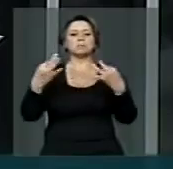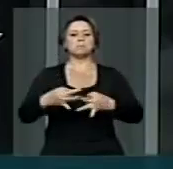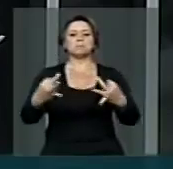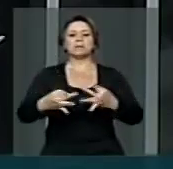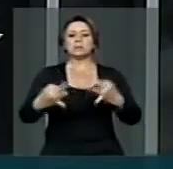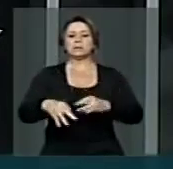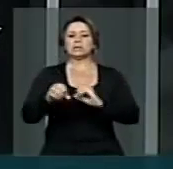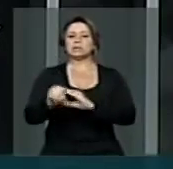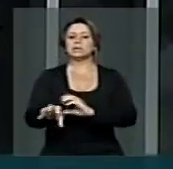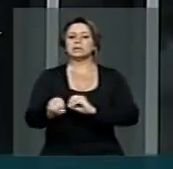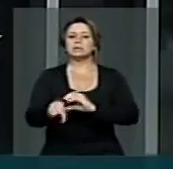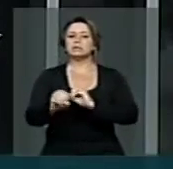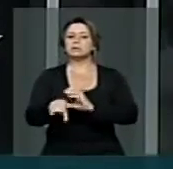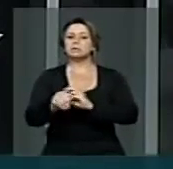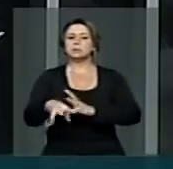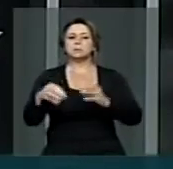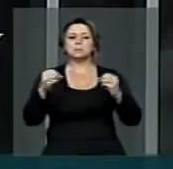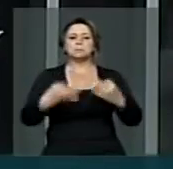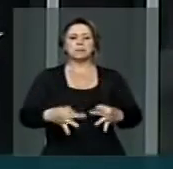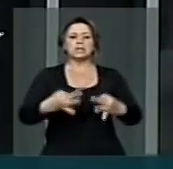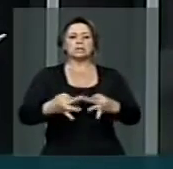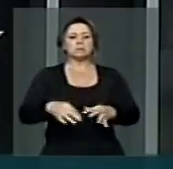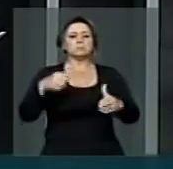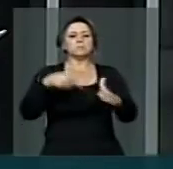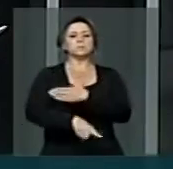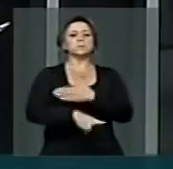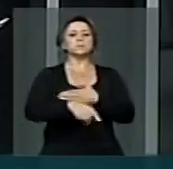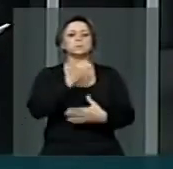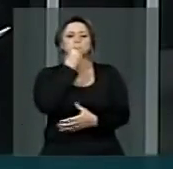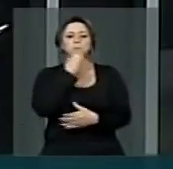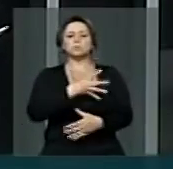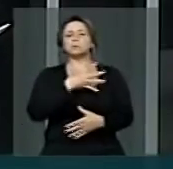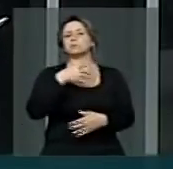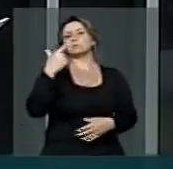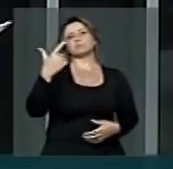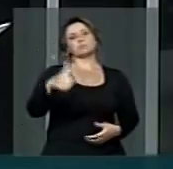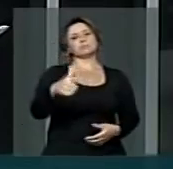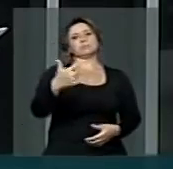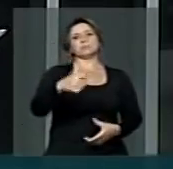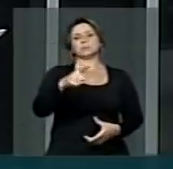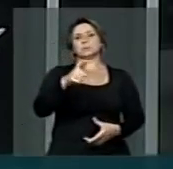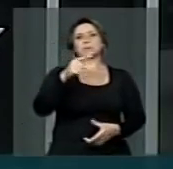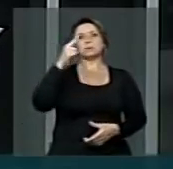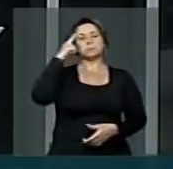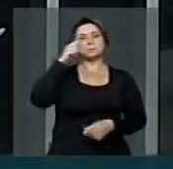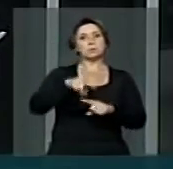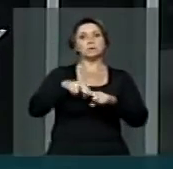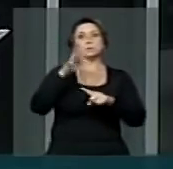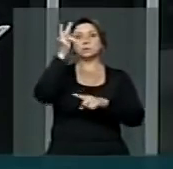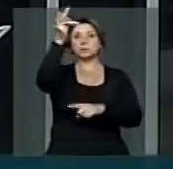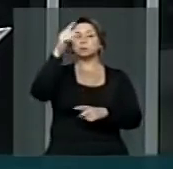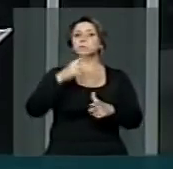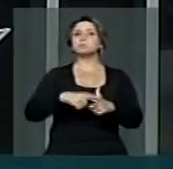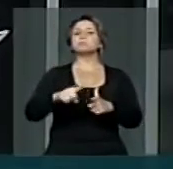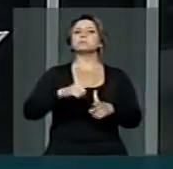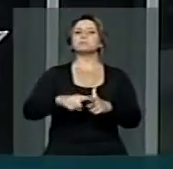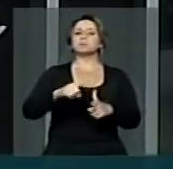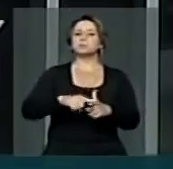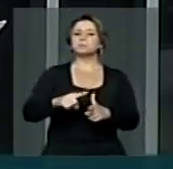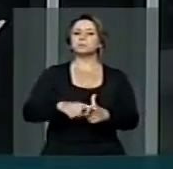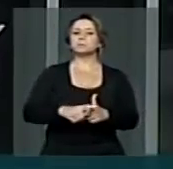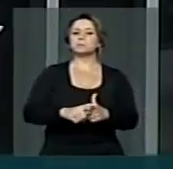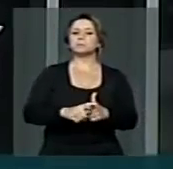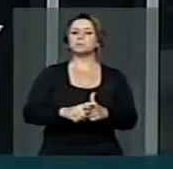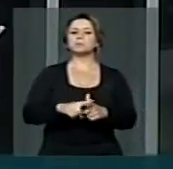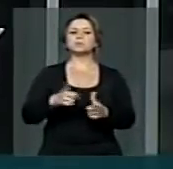controle deste estratégico e fundamental setor para o nosso futuro. Dito de forma mais